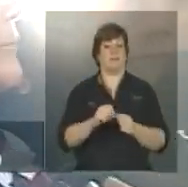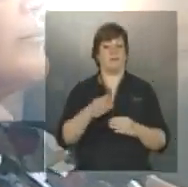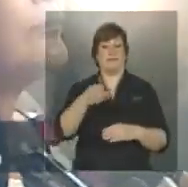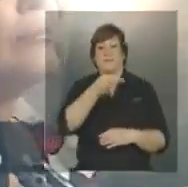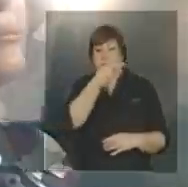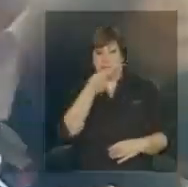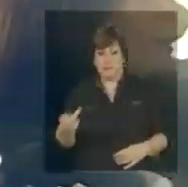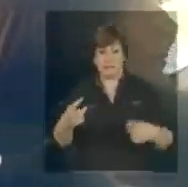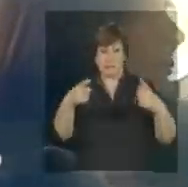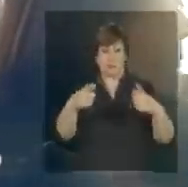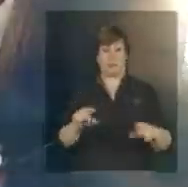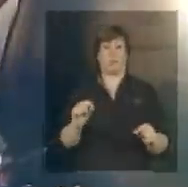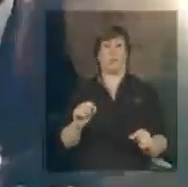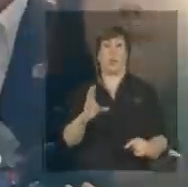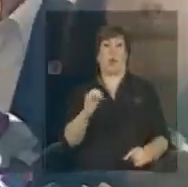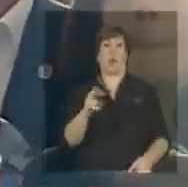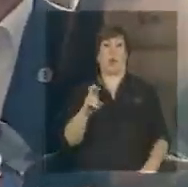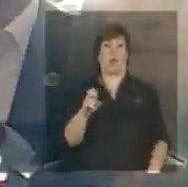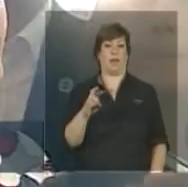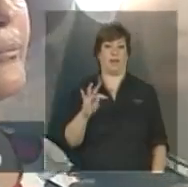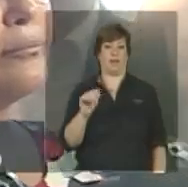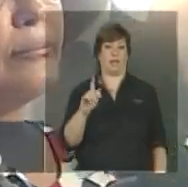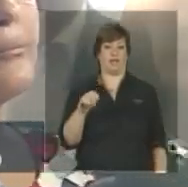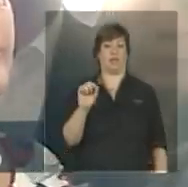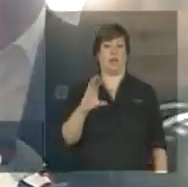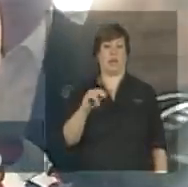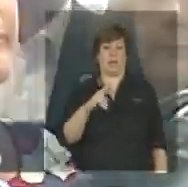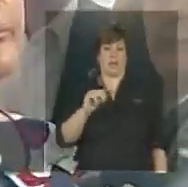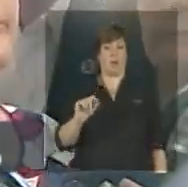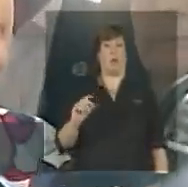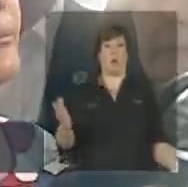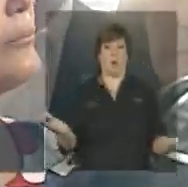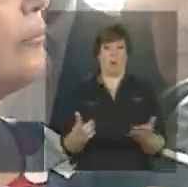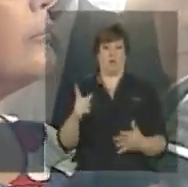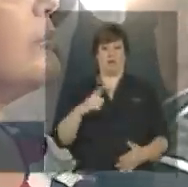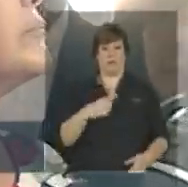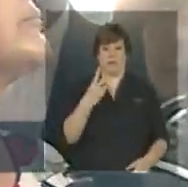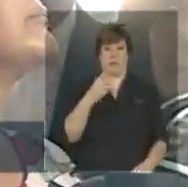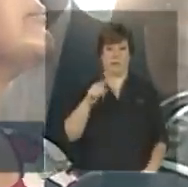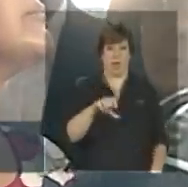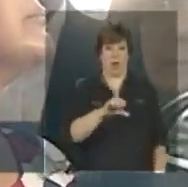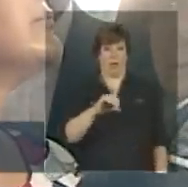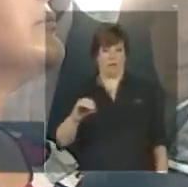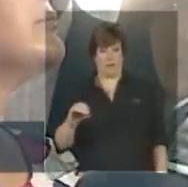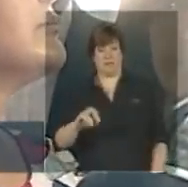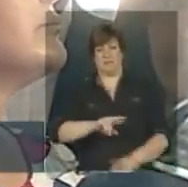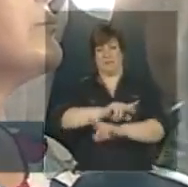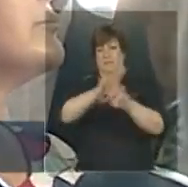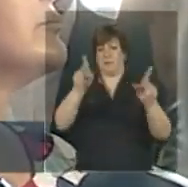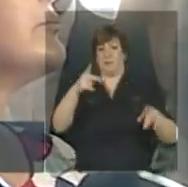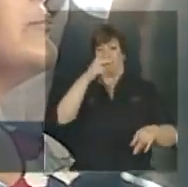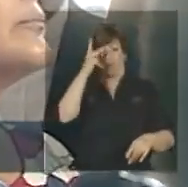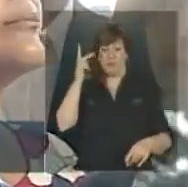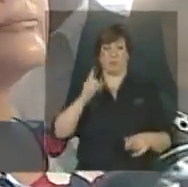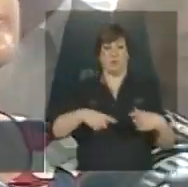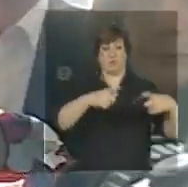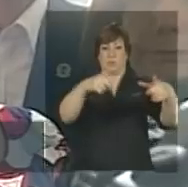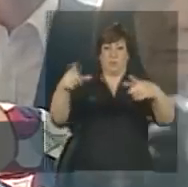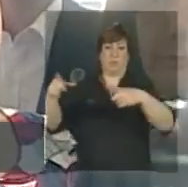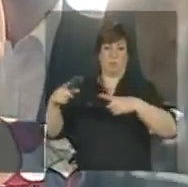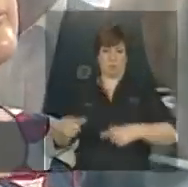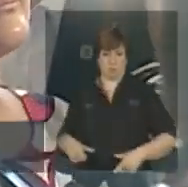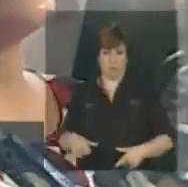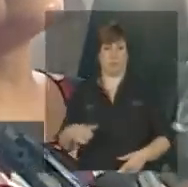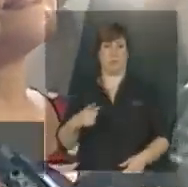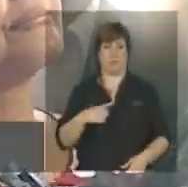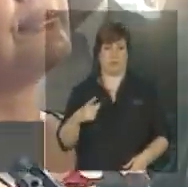a concretagem de canal. Repito, hoje nós temos 3.900 pessoas nos mais diversos lotes, nas mais diversas